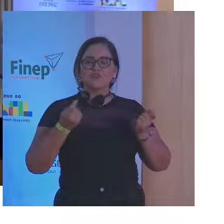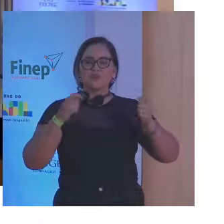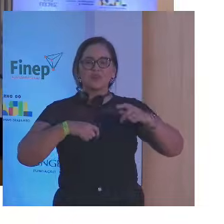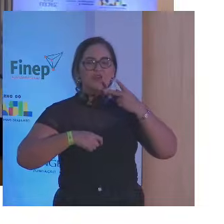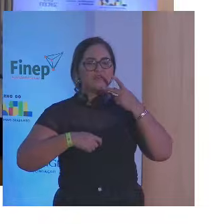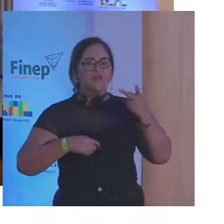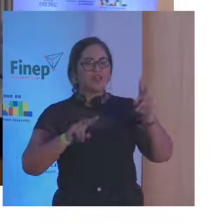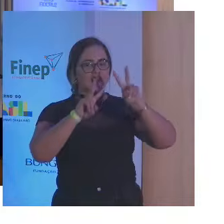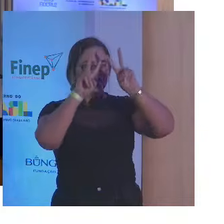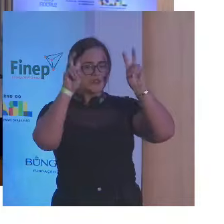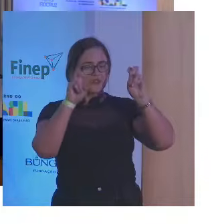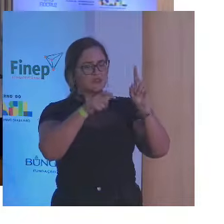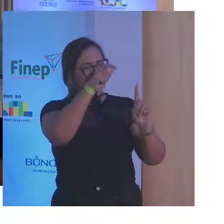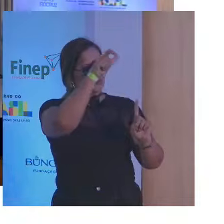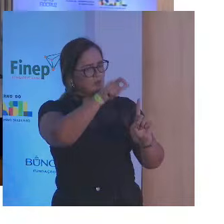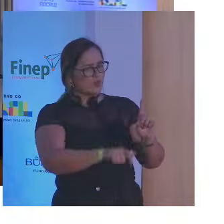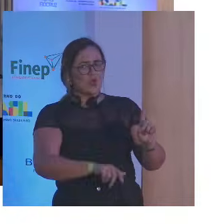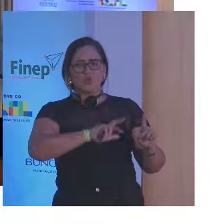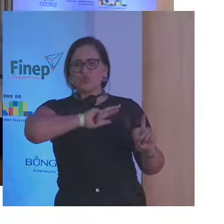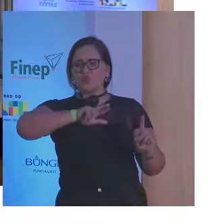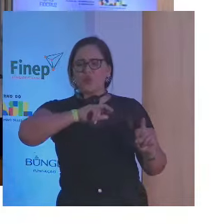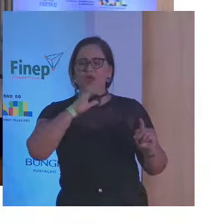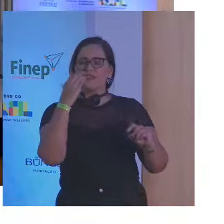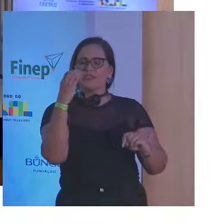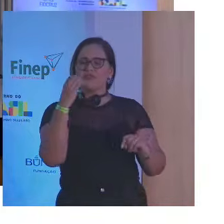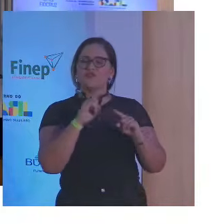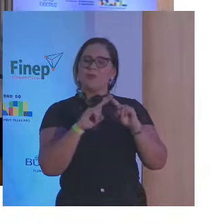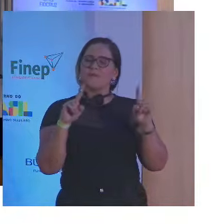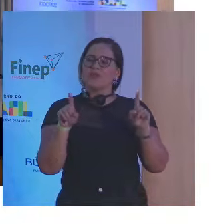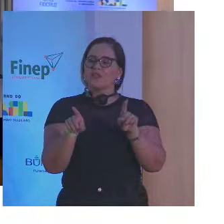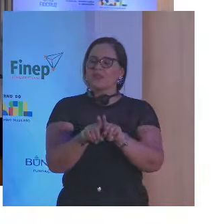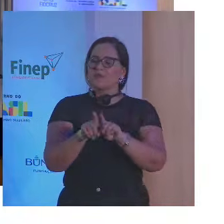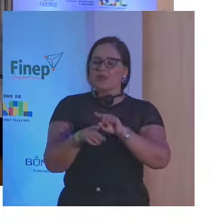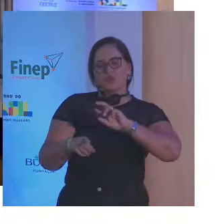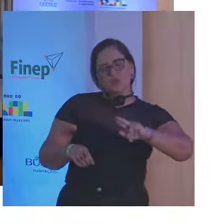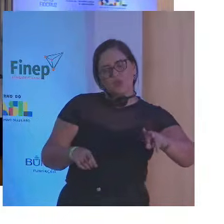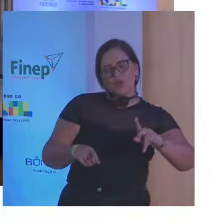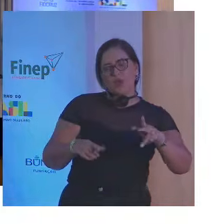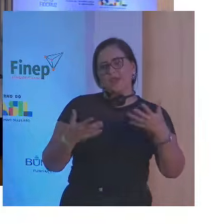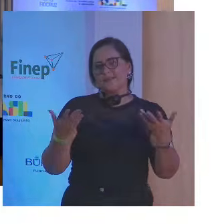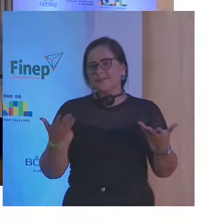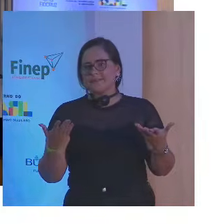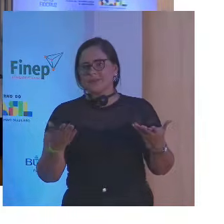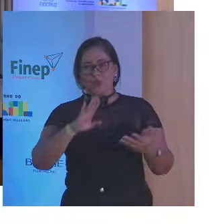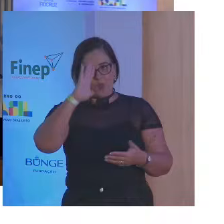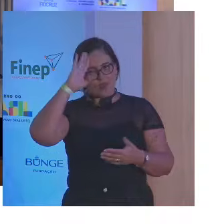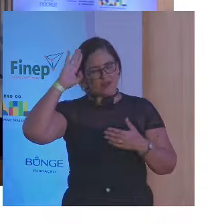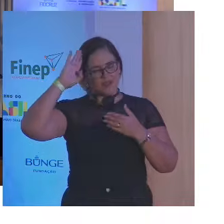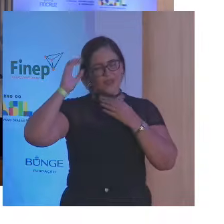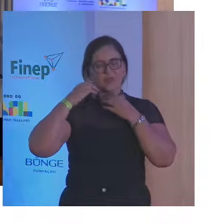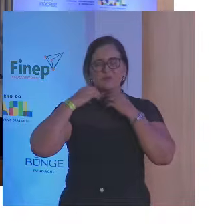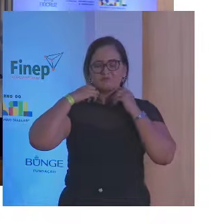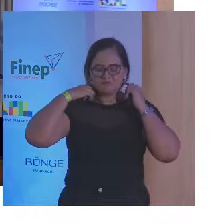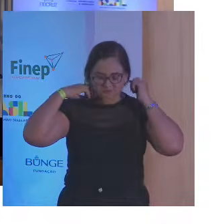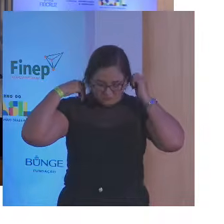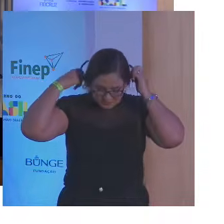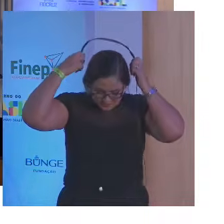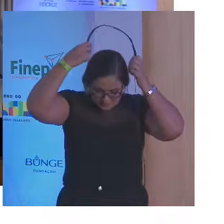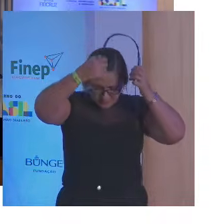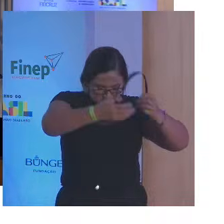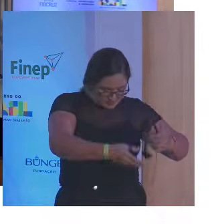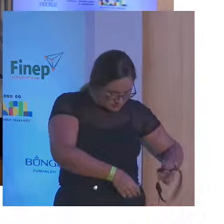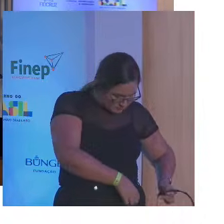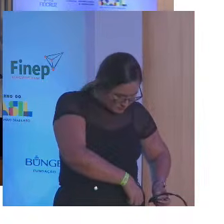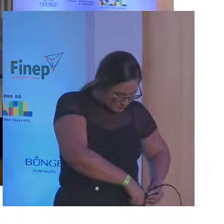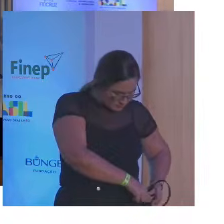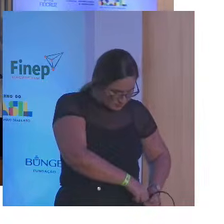sobre aspectos de um cara que não é exatamente um cientista, mas também não é exatamente um acadêmico. Então, eu agradeço muito